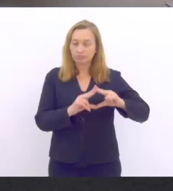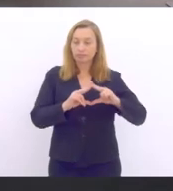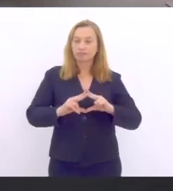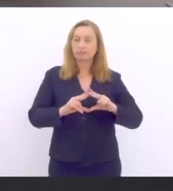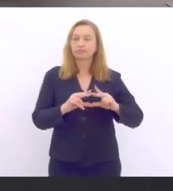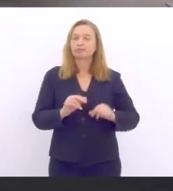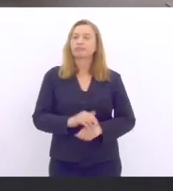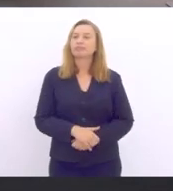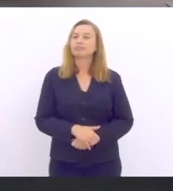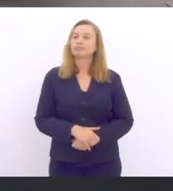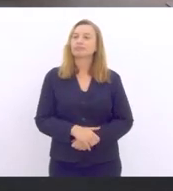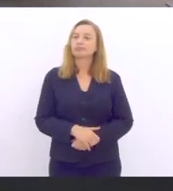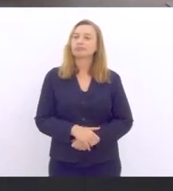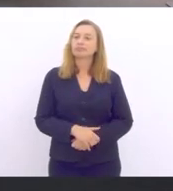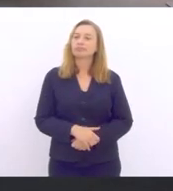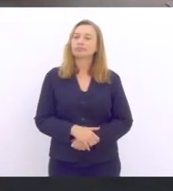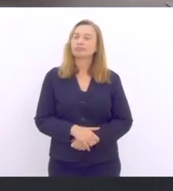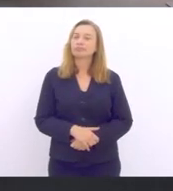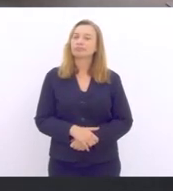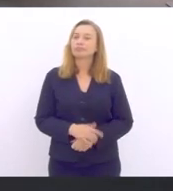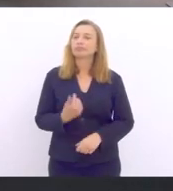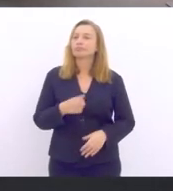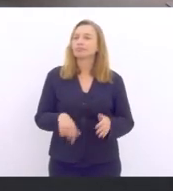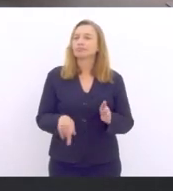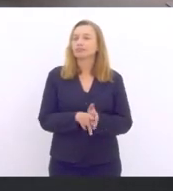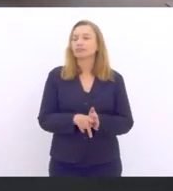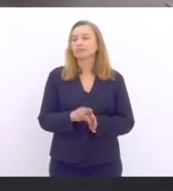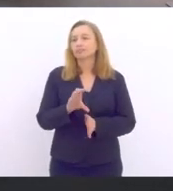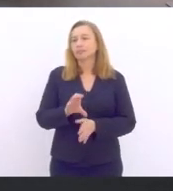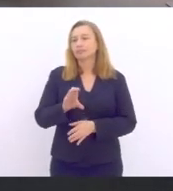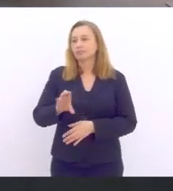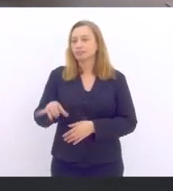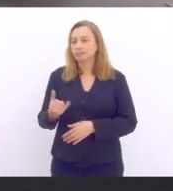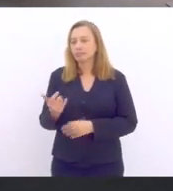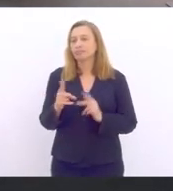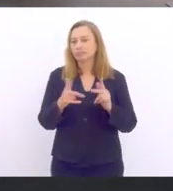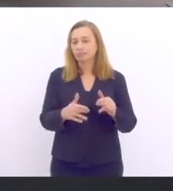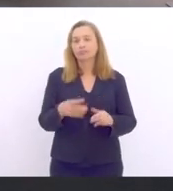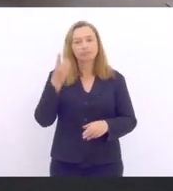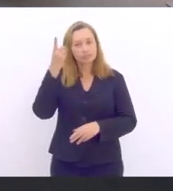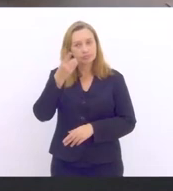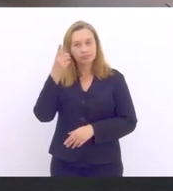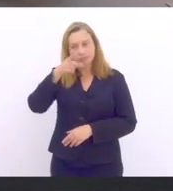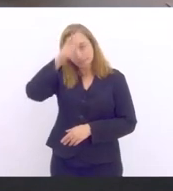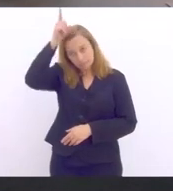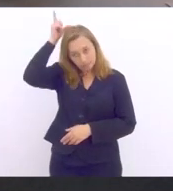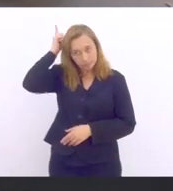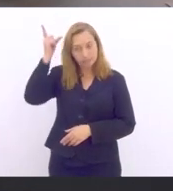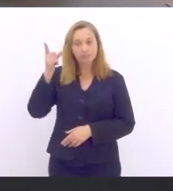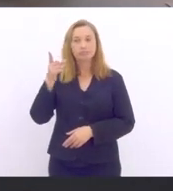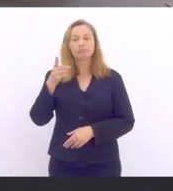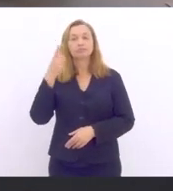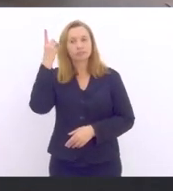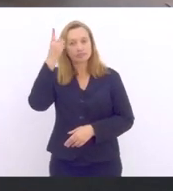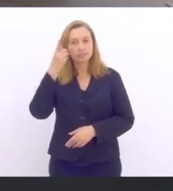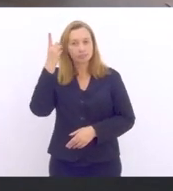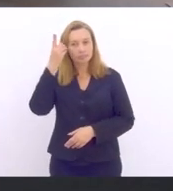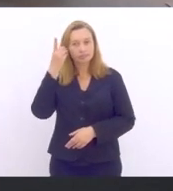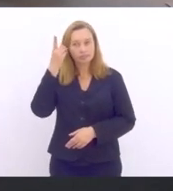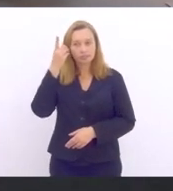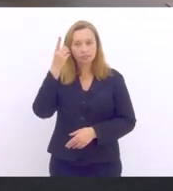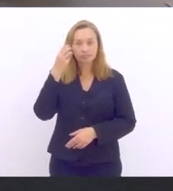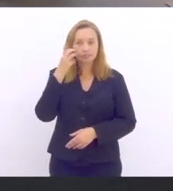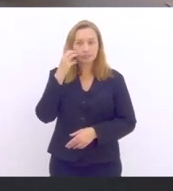seguinte, eu sou membro titular da CCJ, assim como o deputado Luiz Paulo, deputado Valdec.